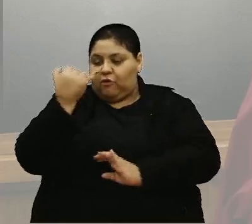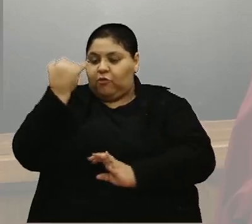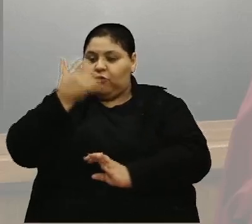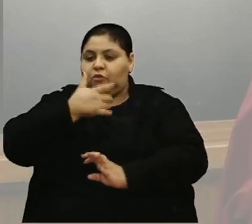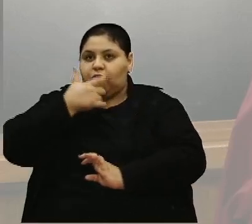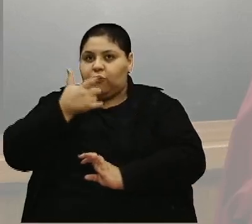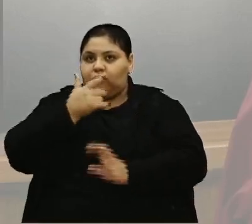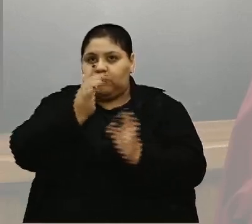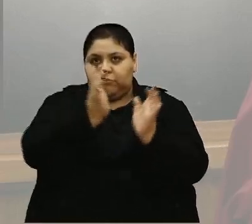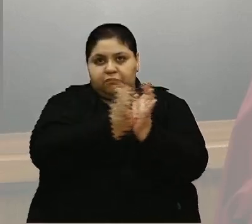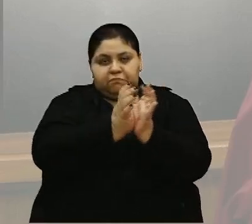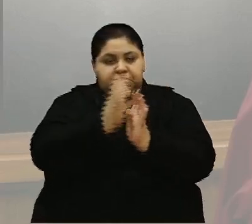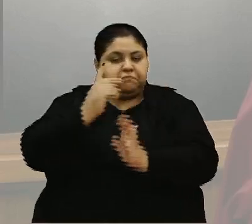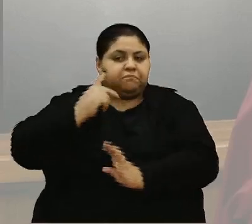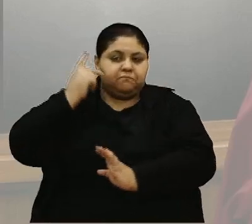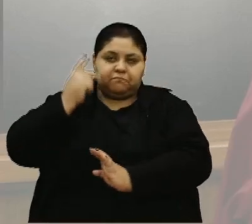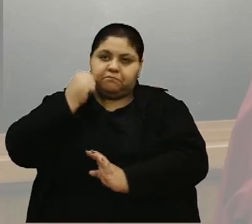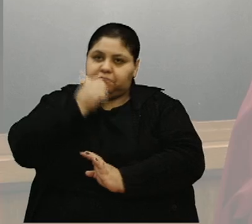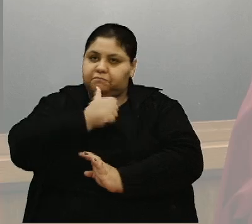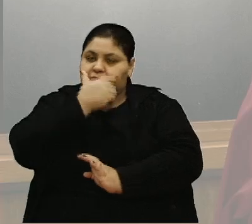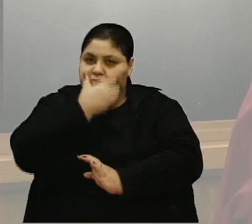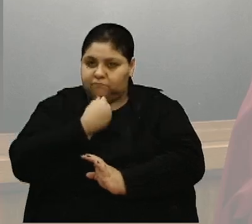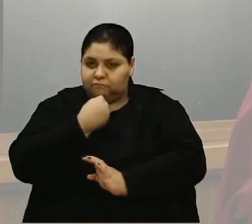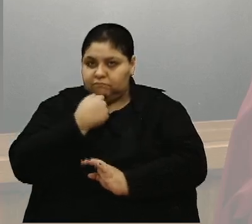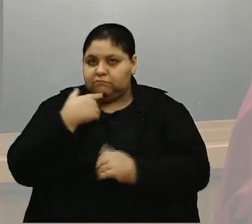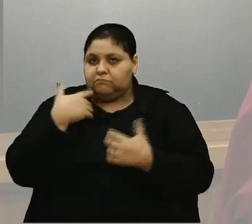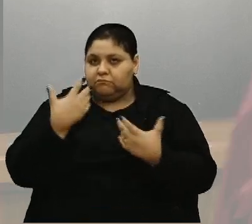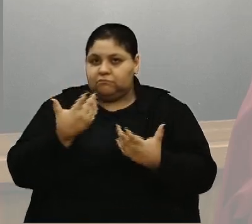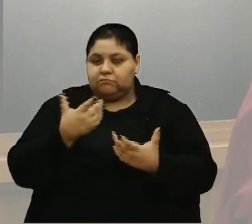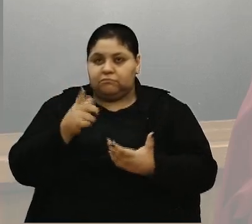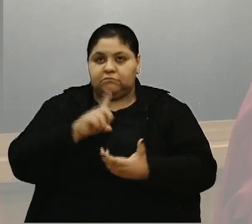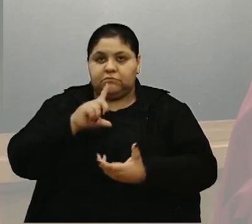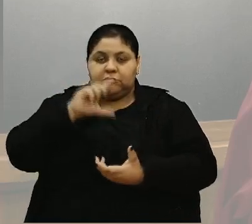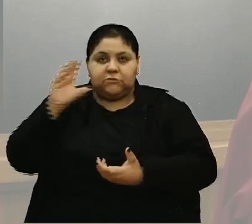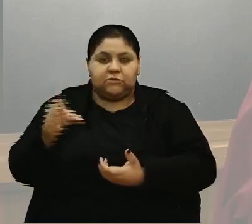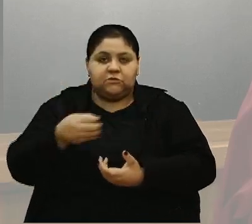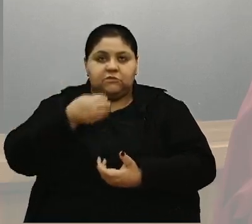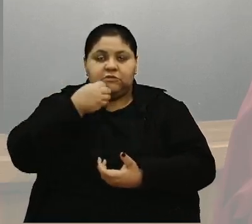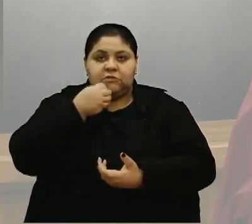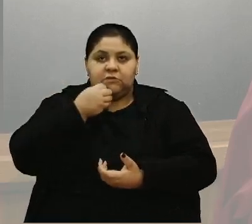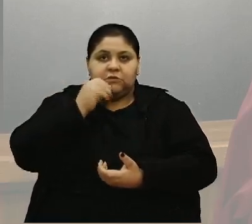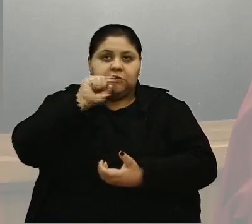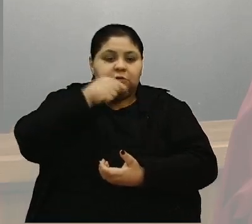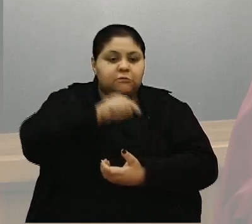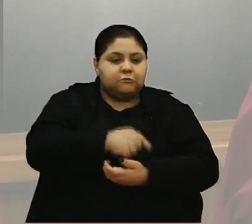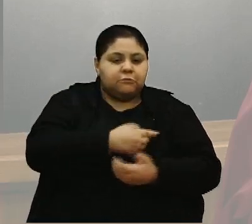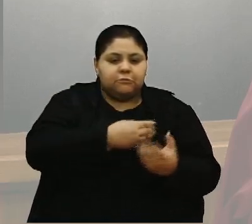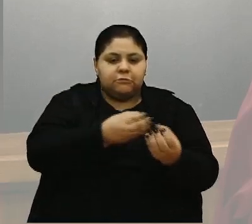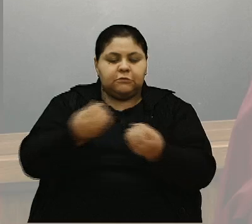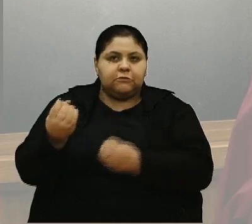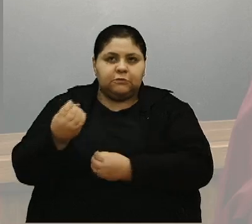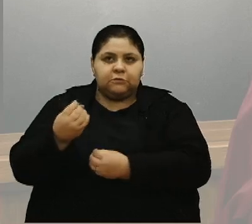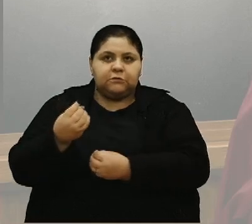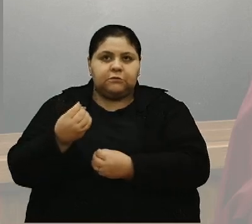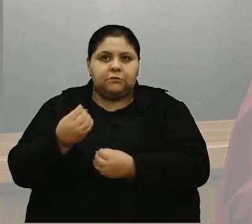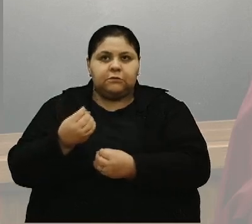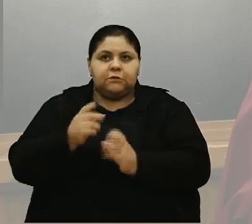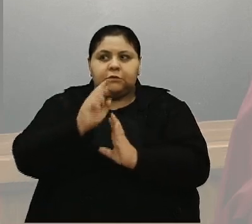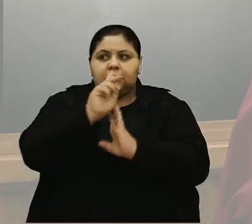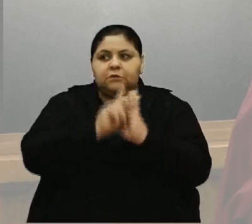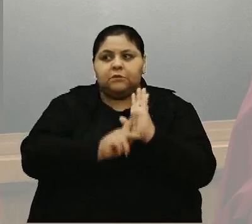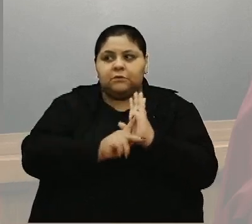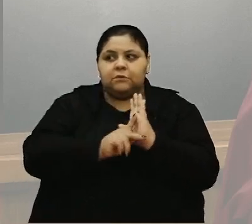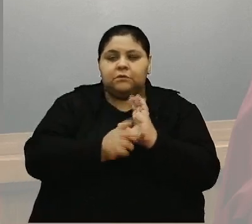os colegas vereadores, enfim, que talvez não tiveram a oportunidade de se aprofundar tanto nesse projeto,